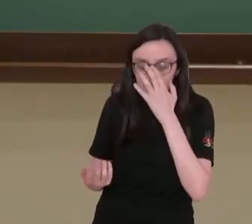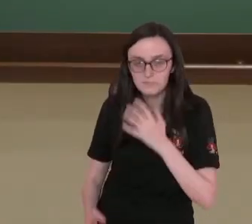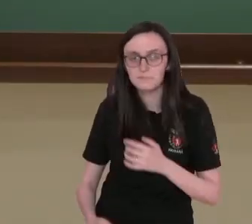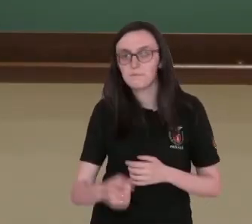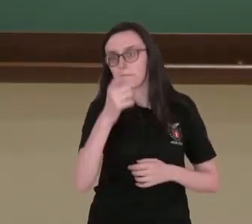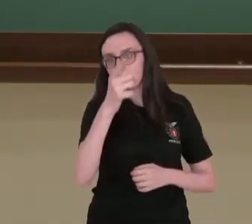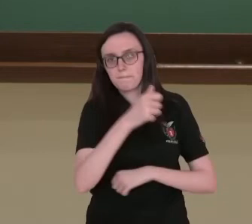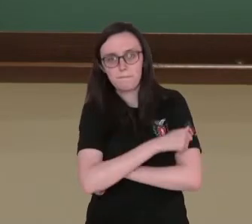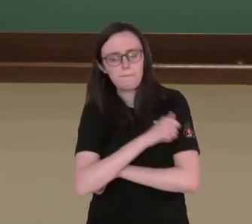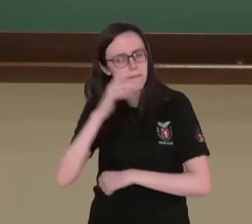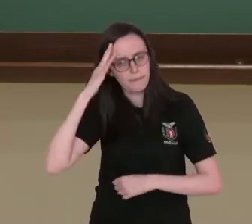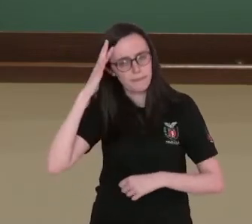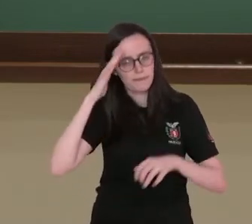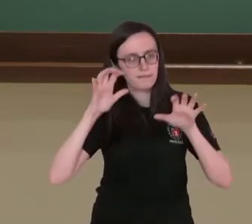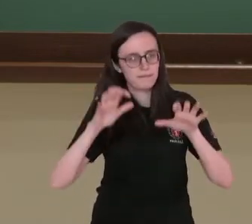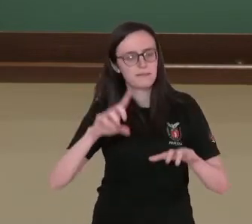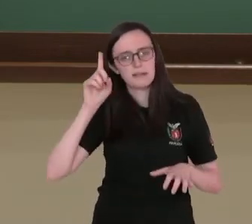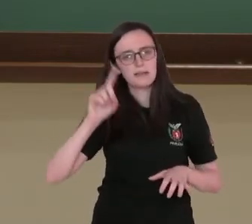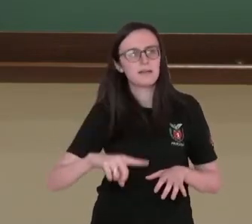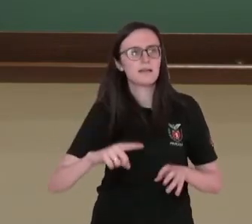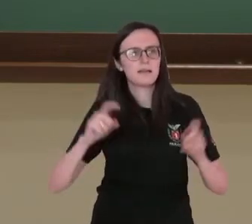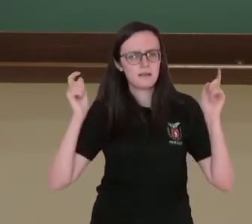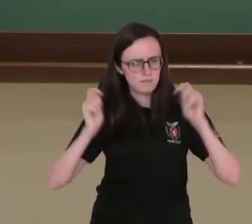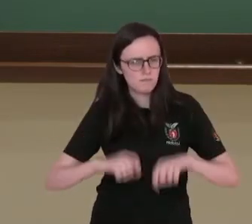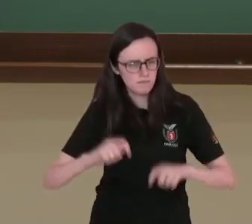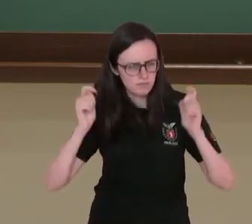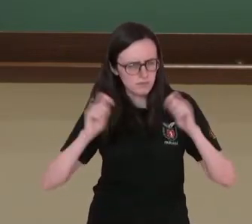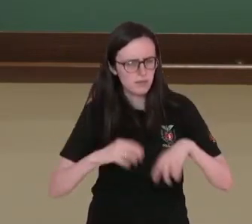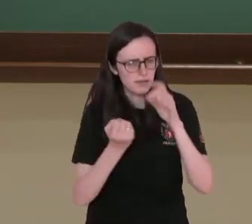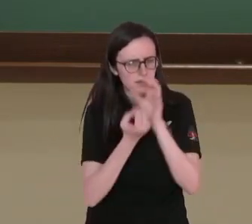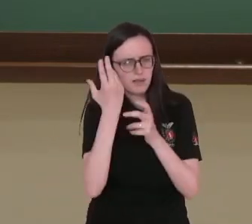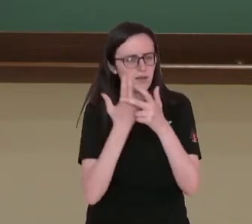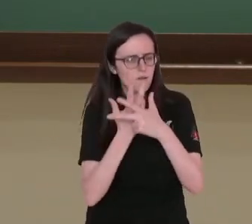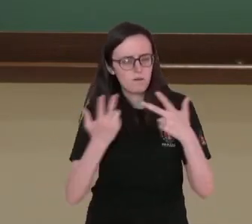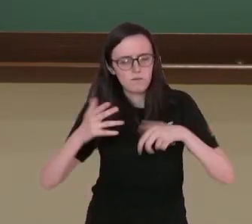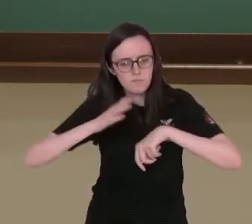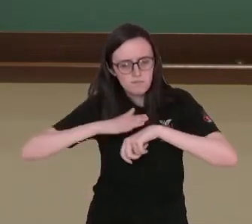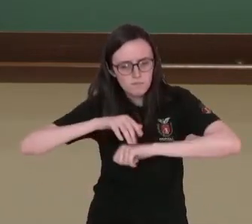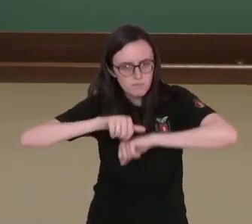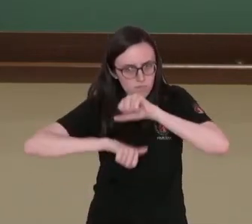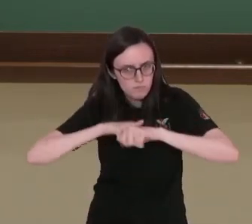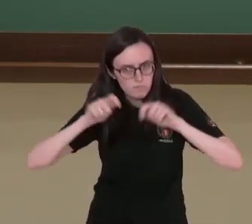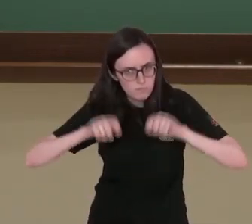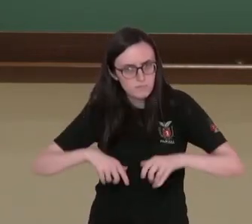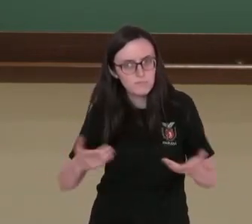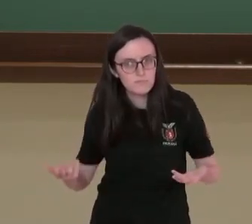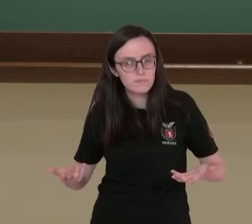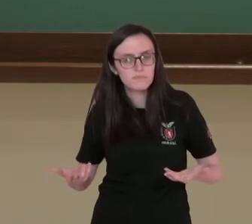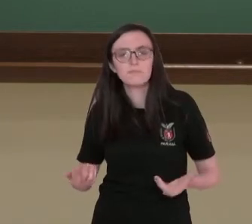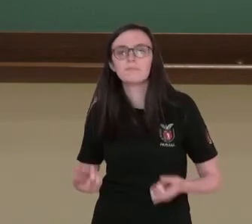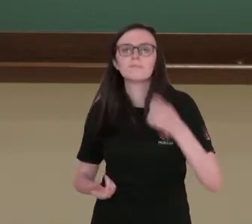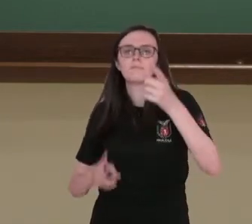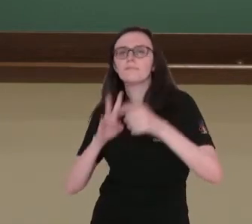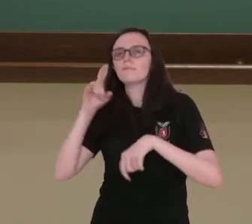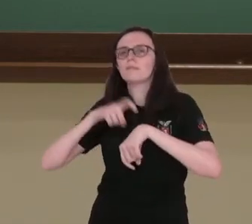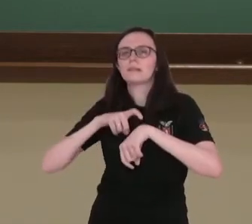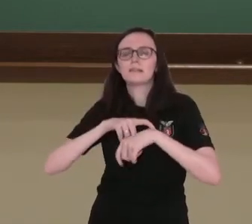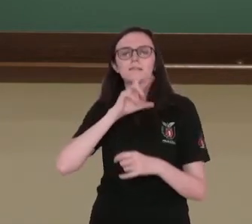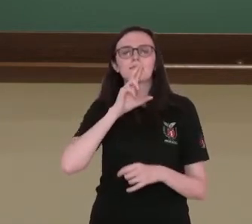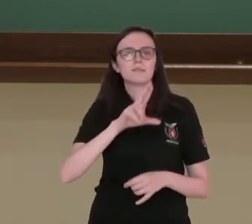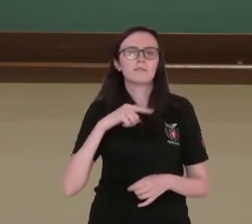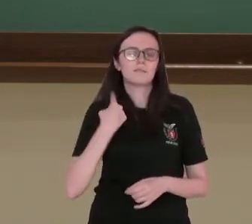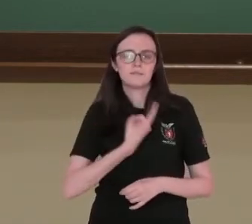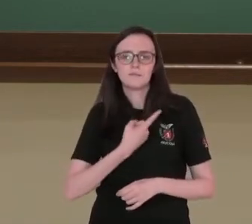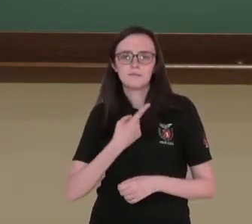estudante, pense nisso. É possível se criar algo que se autoalimente? Você terá um tempo para responder e